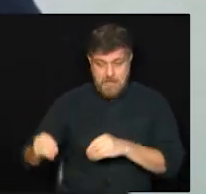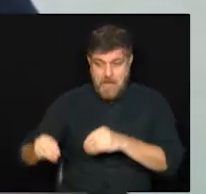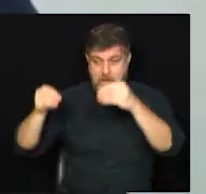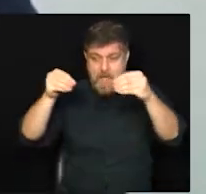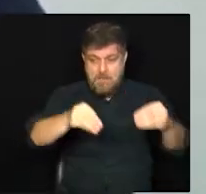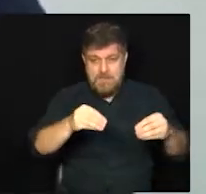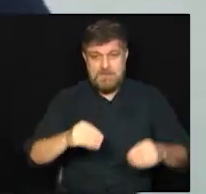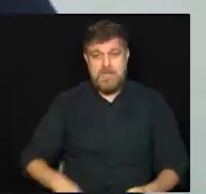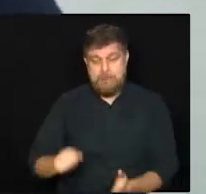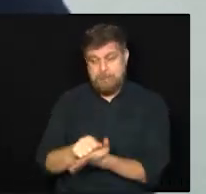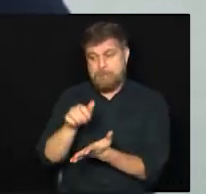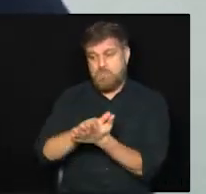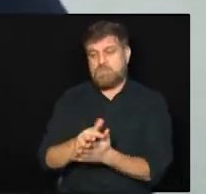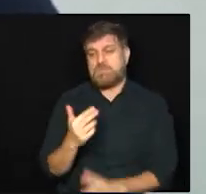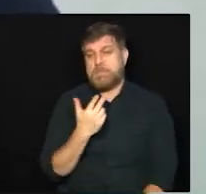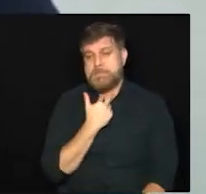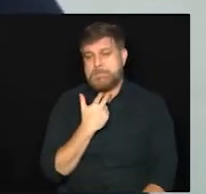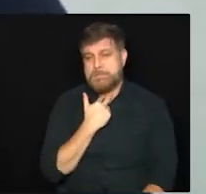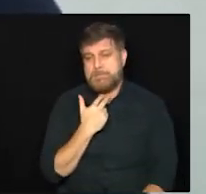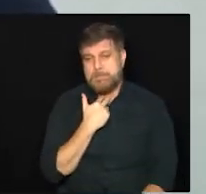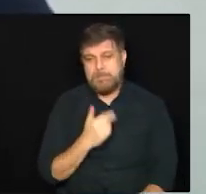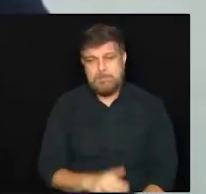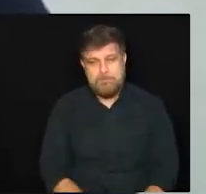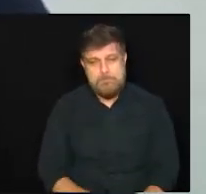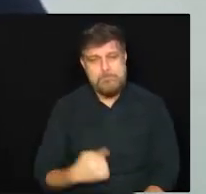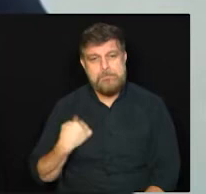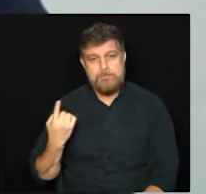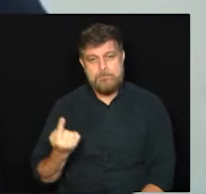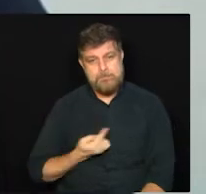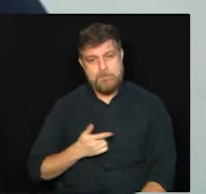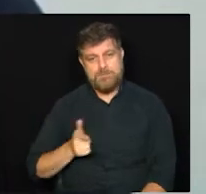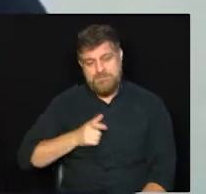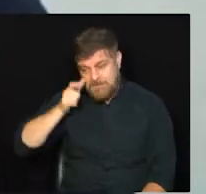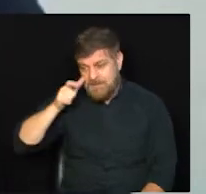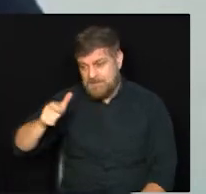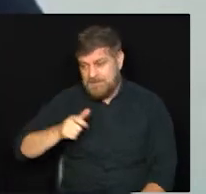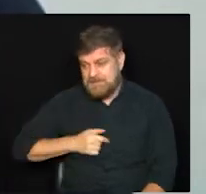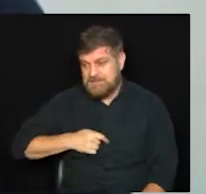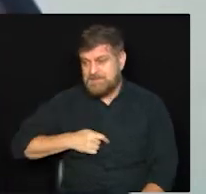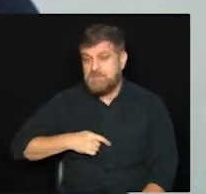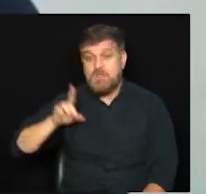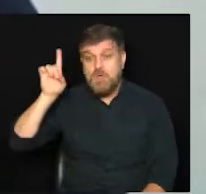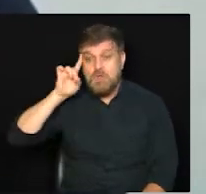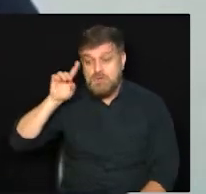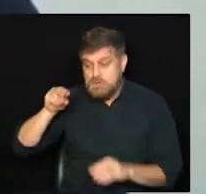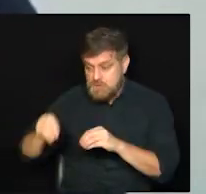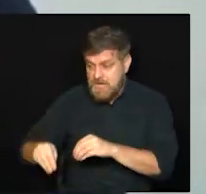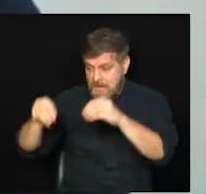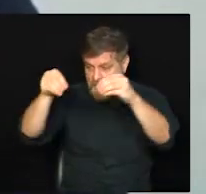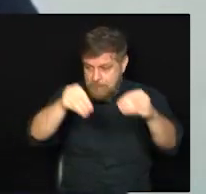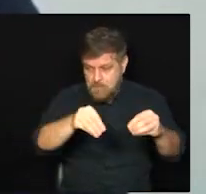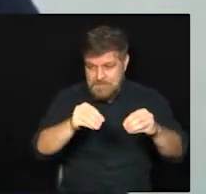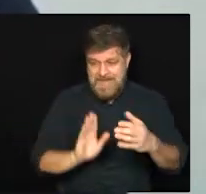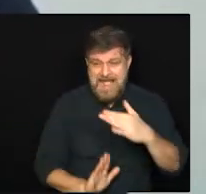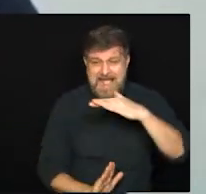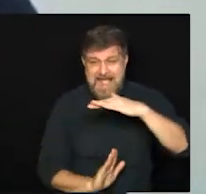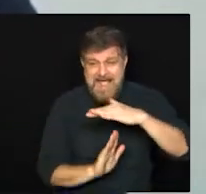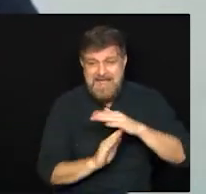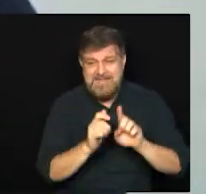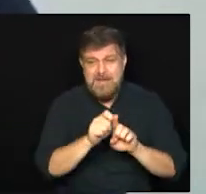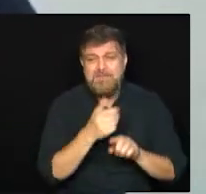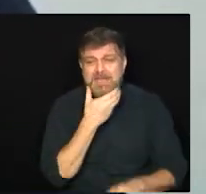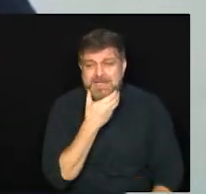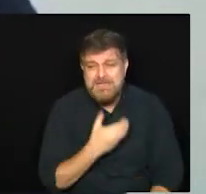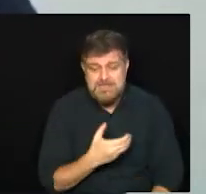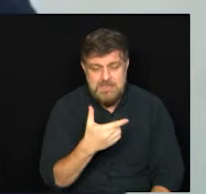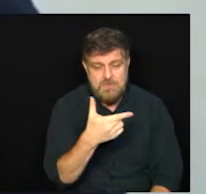proibido multas, né? Qualquer tipo de multa. E a gente tem maior interesse em remarcar isso. E agora ficou até dezembro de